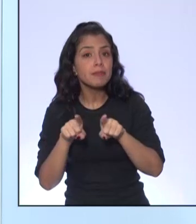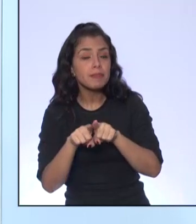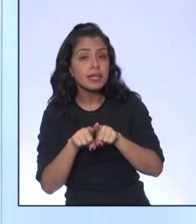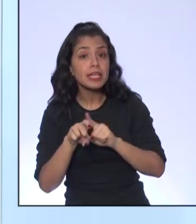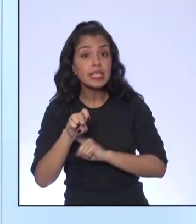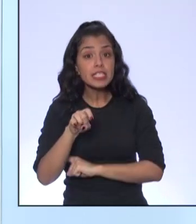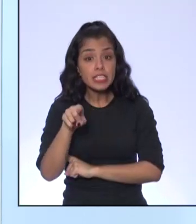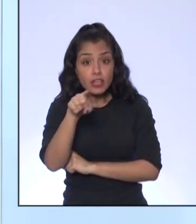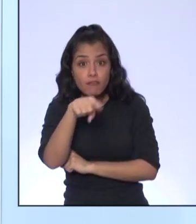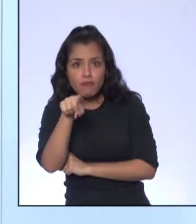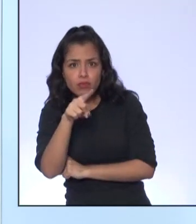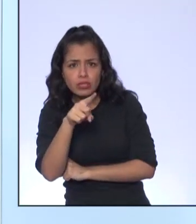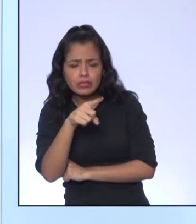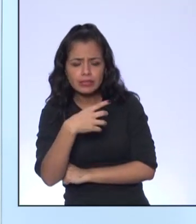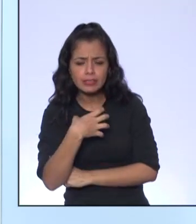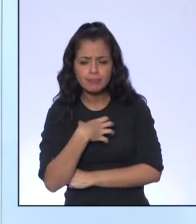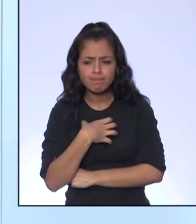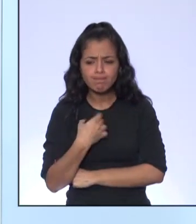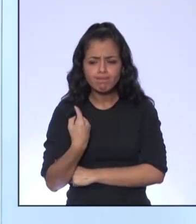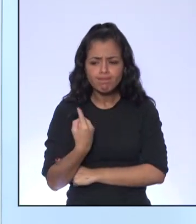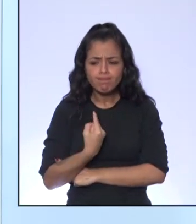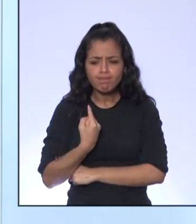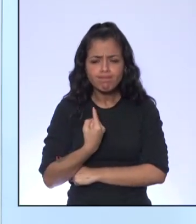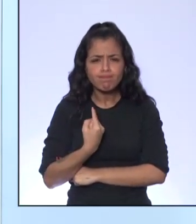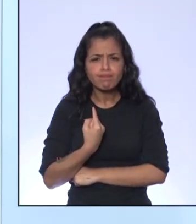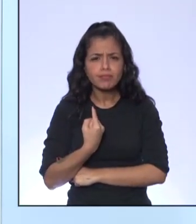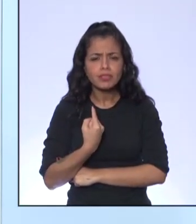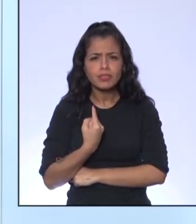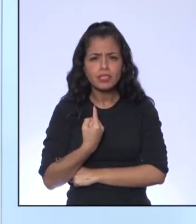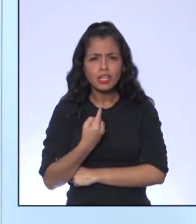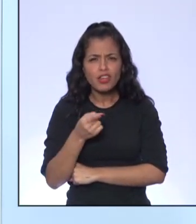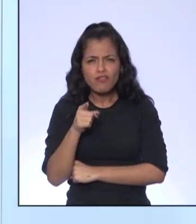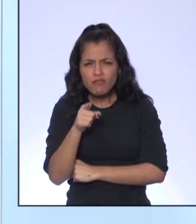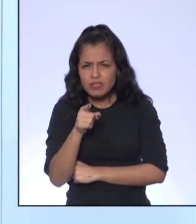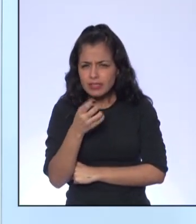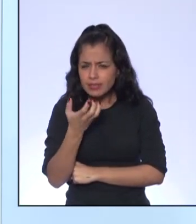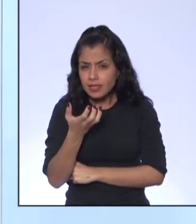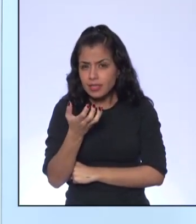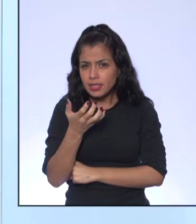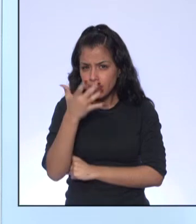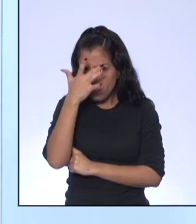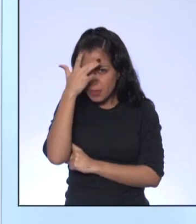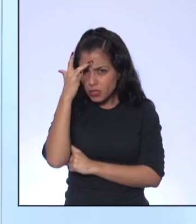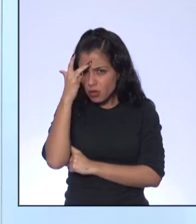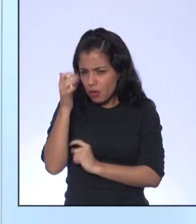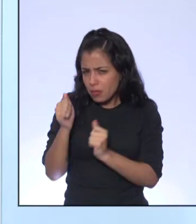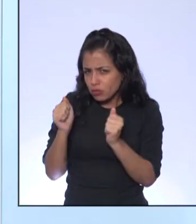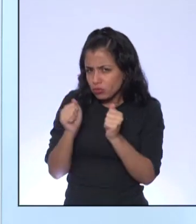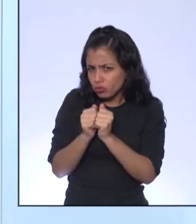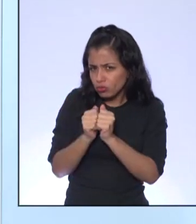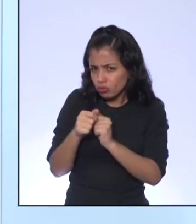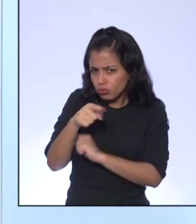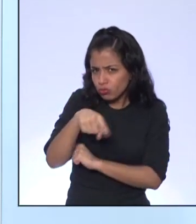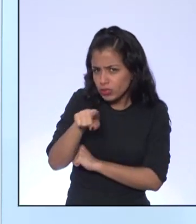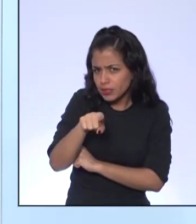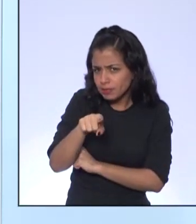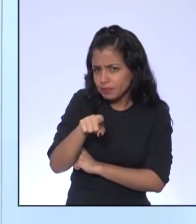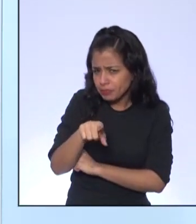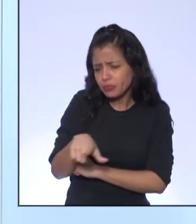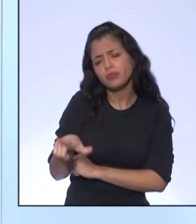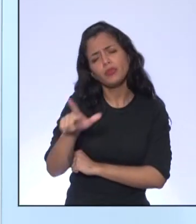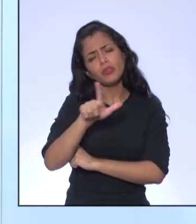sentem sozinhos, se vocês gostariam de ter alguém mais próximo de vocês. É claro,